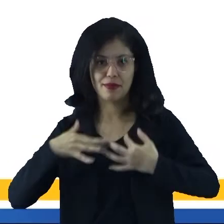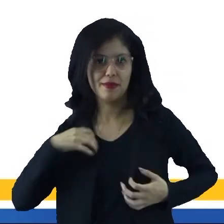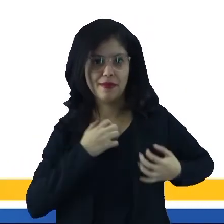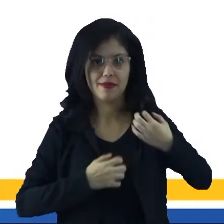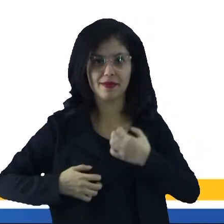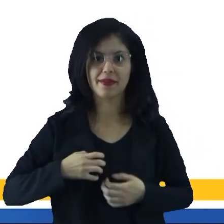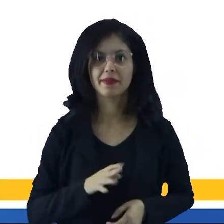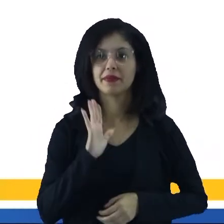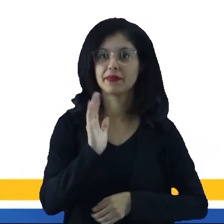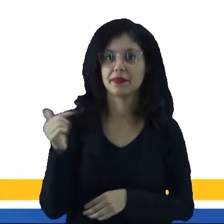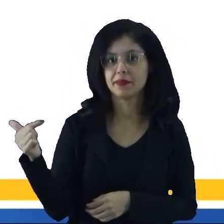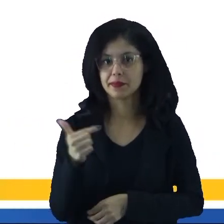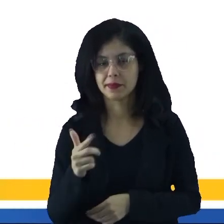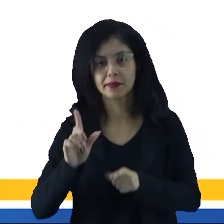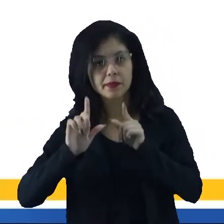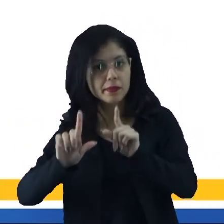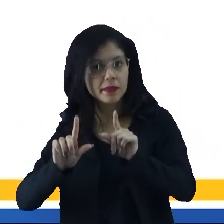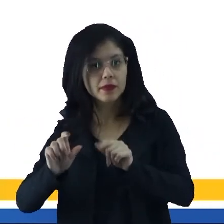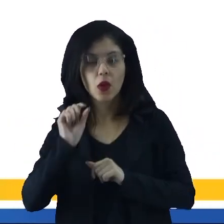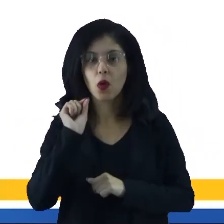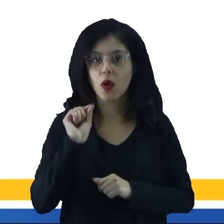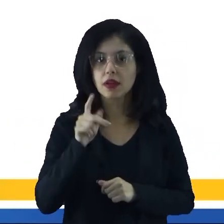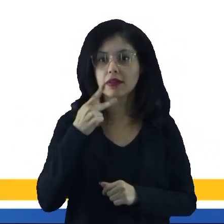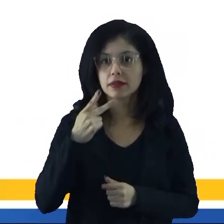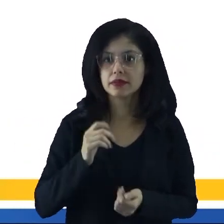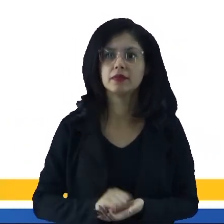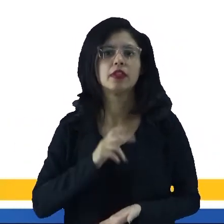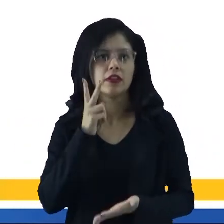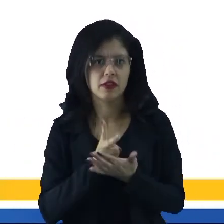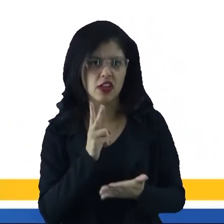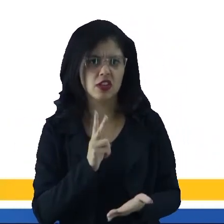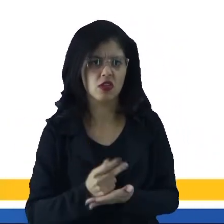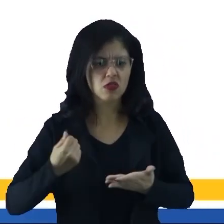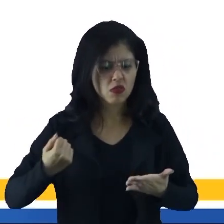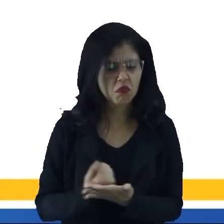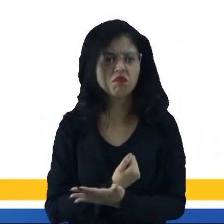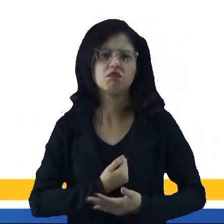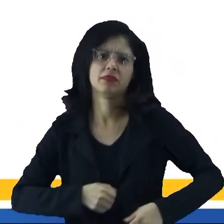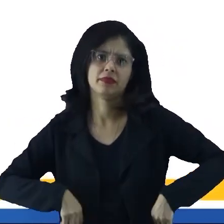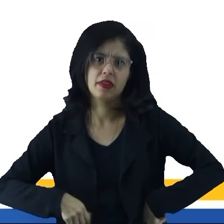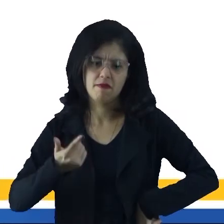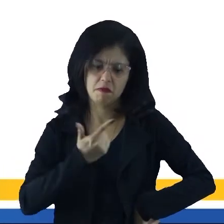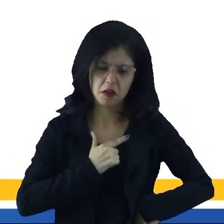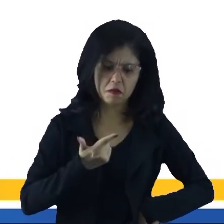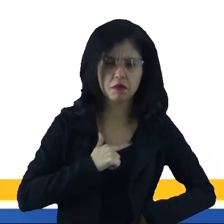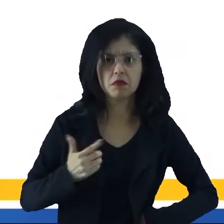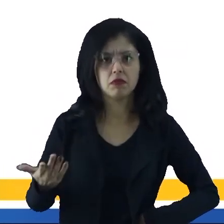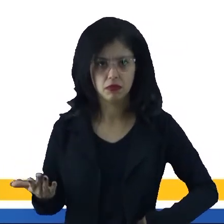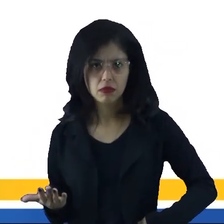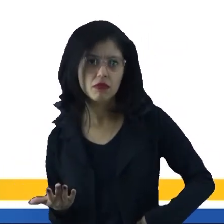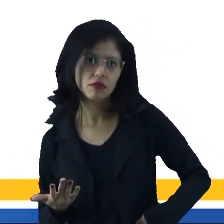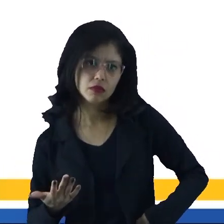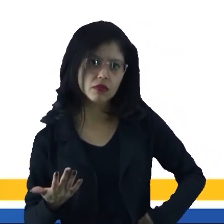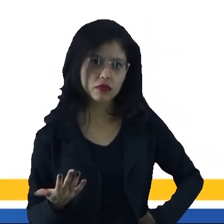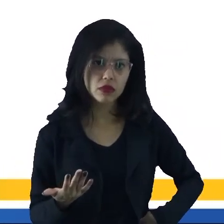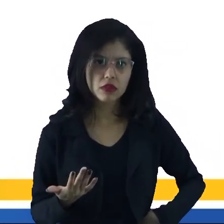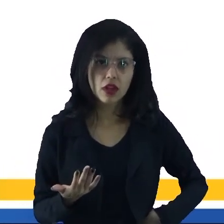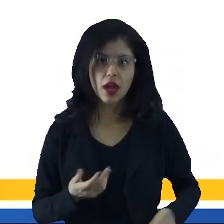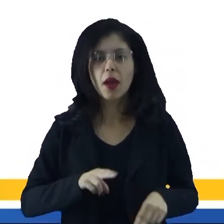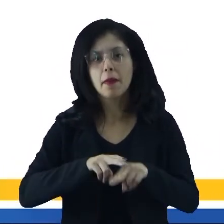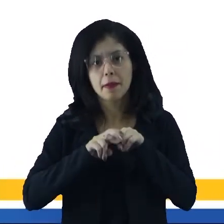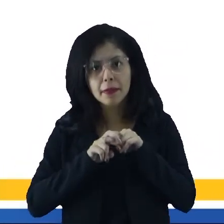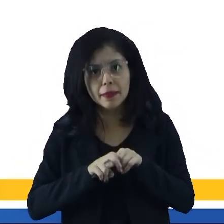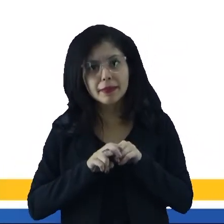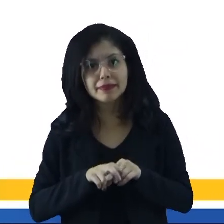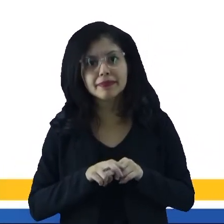E já no segundo quadrinho, olha só o que o Cascão fala, é mesmo, que absurdo. Ele ficou irritado também, parecia até que ele estava compartilhando